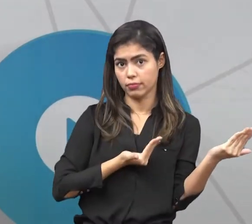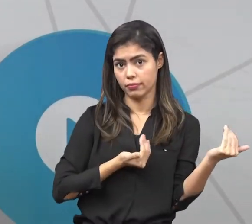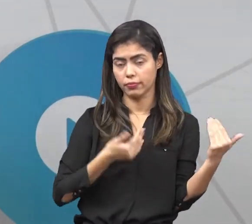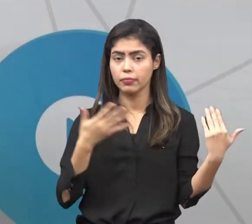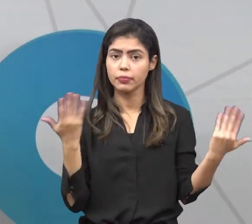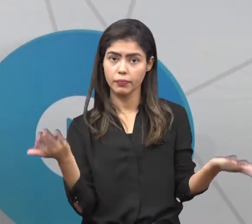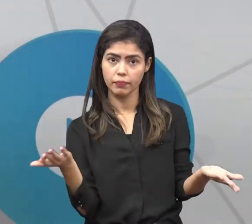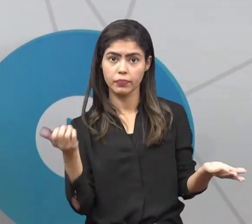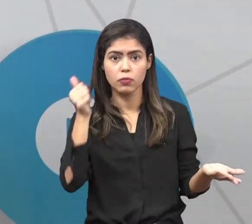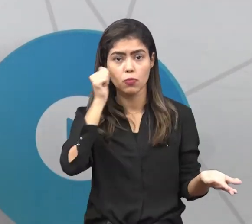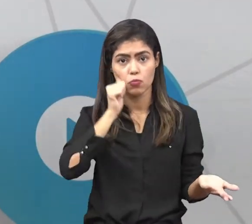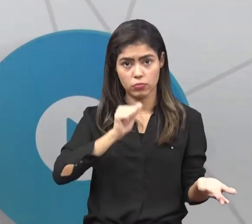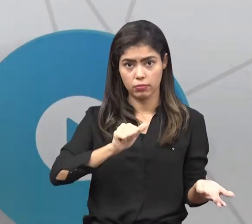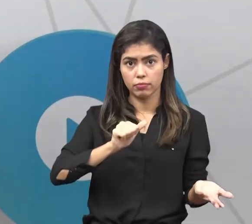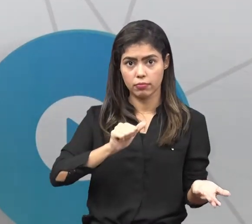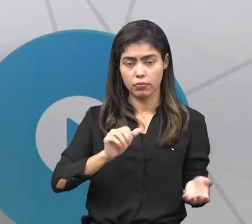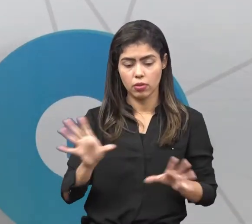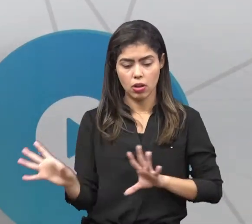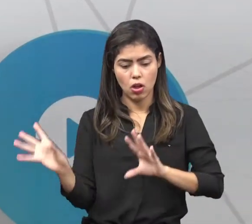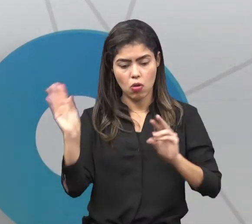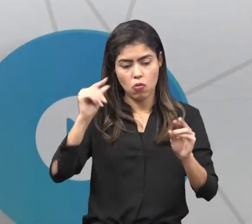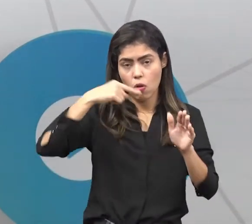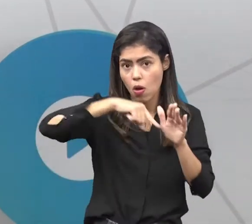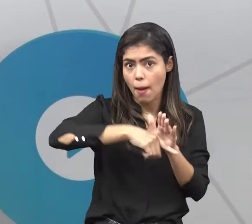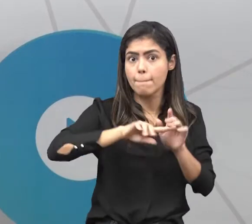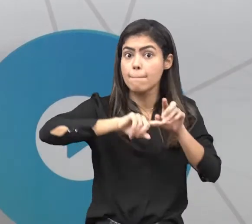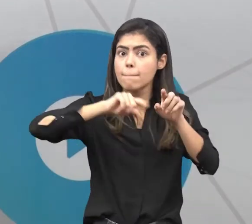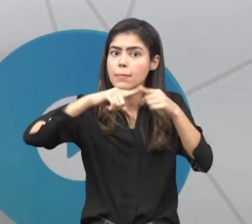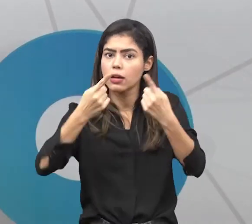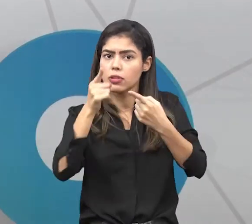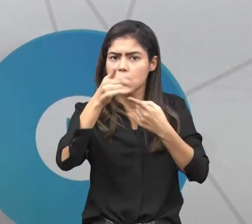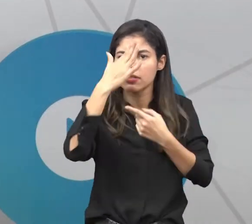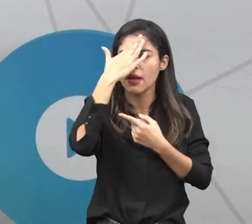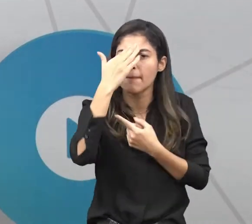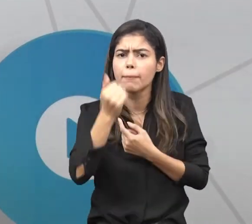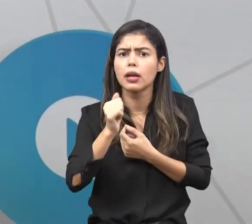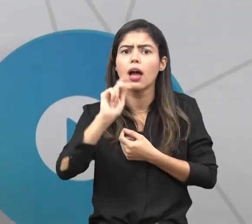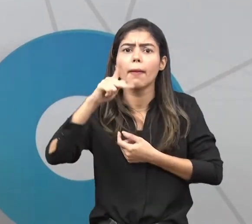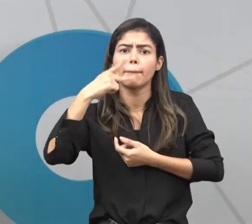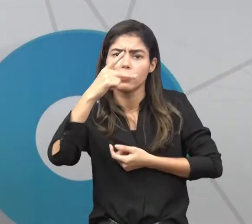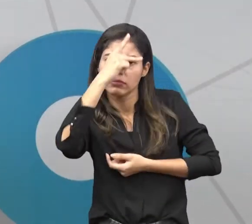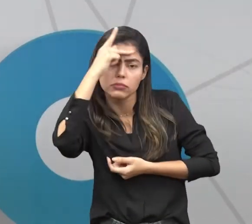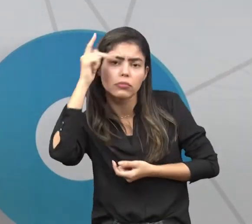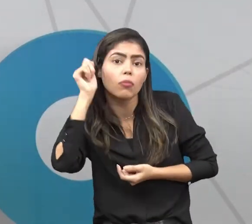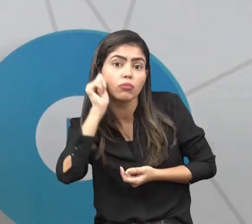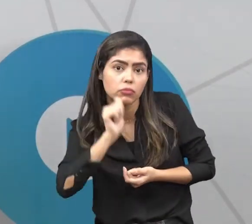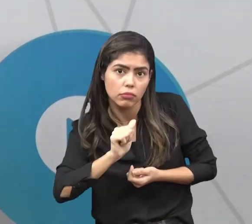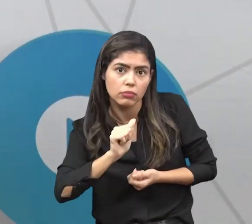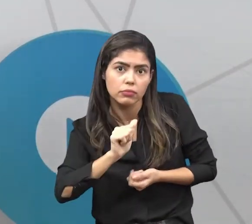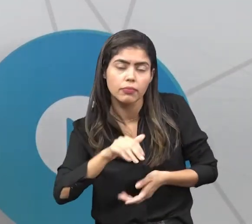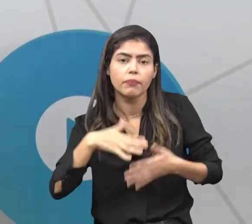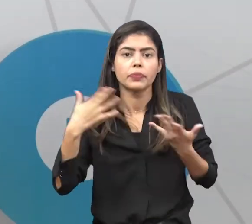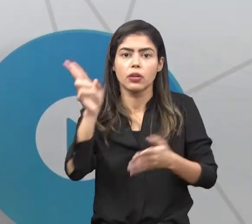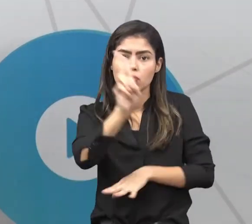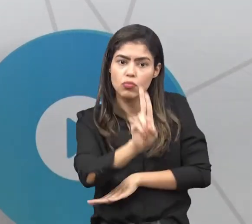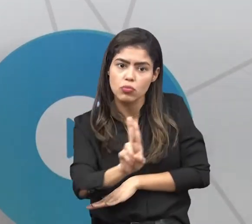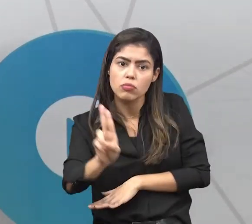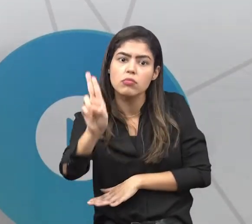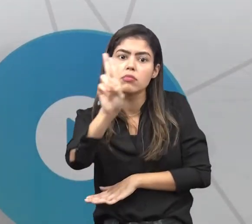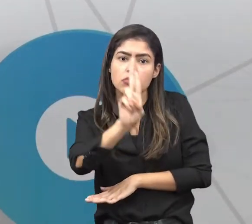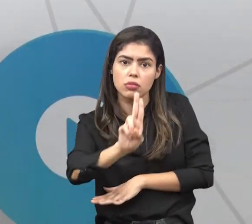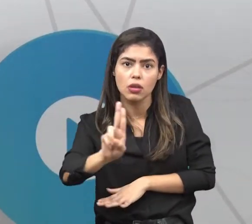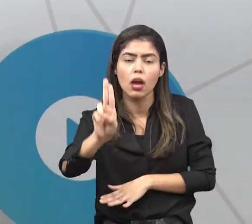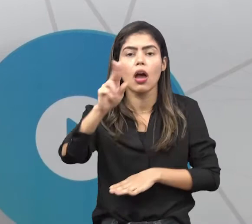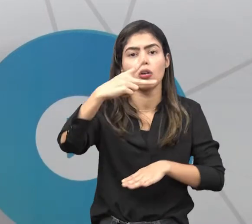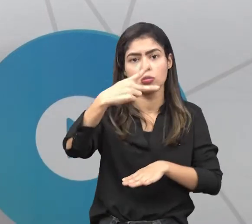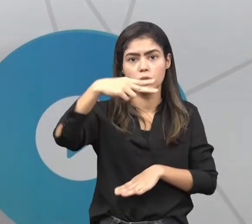dar uma informação mais adicional dessa garota para você identificar a garota que eu estou falando. Eu vou ter que usar os pronomes